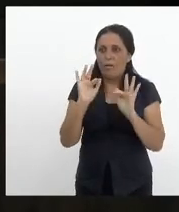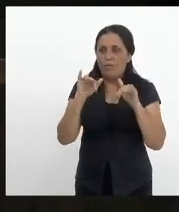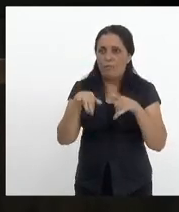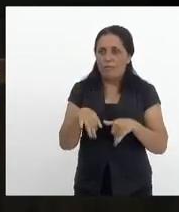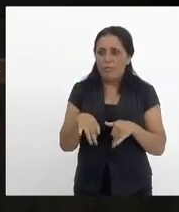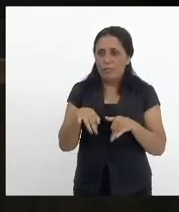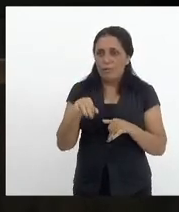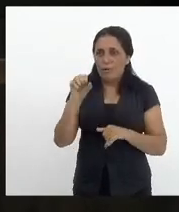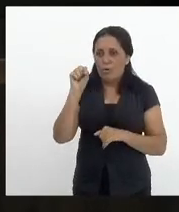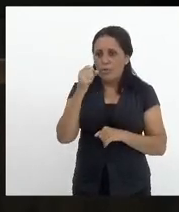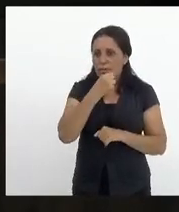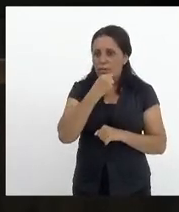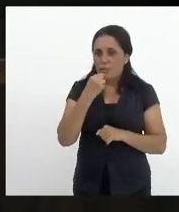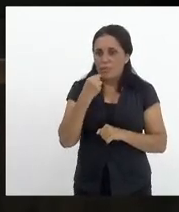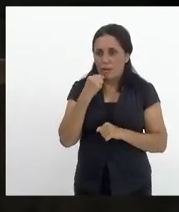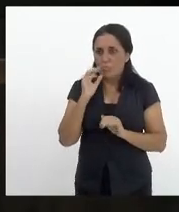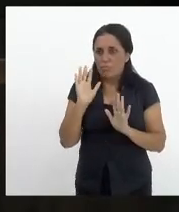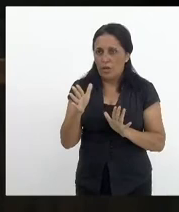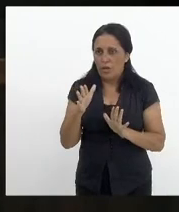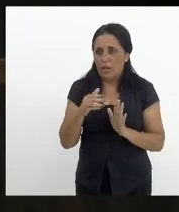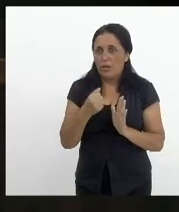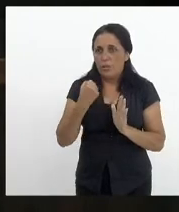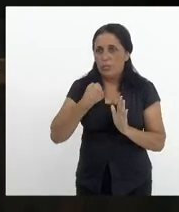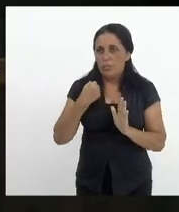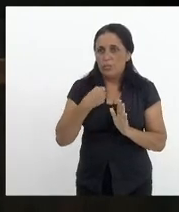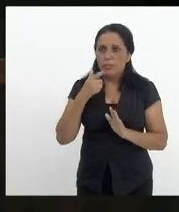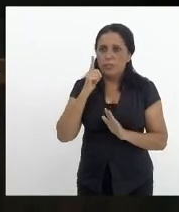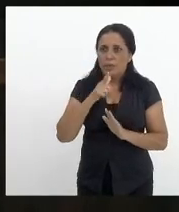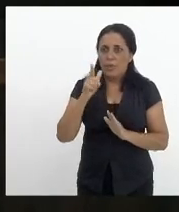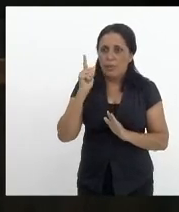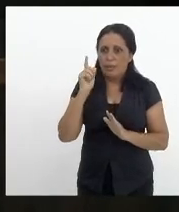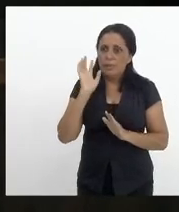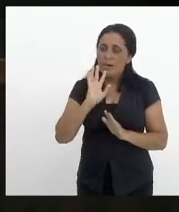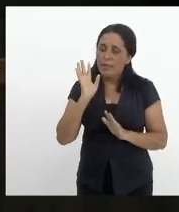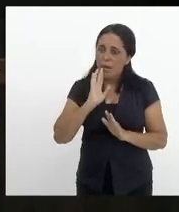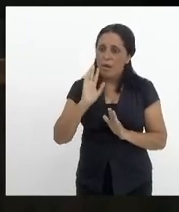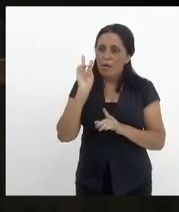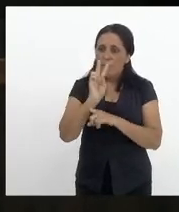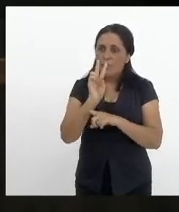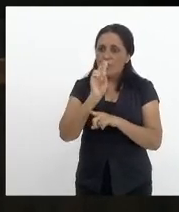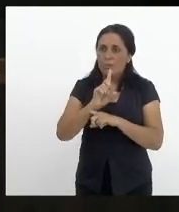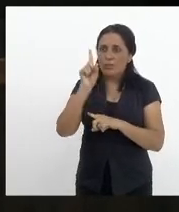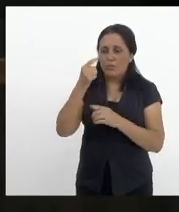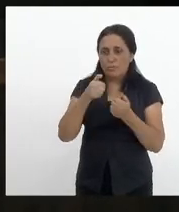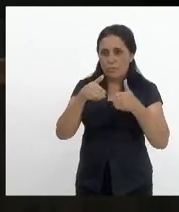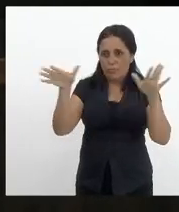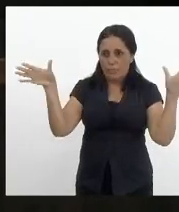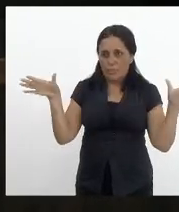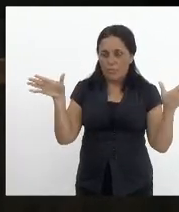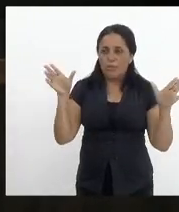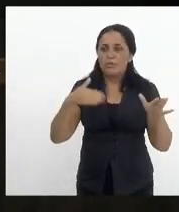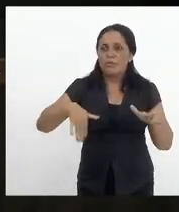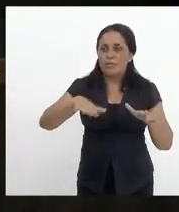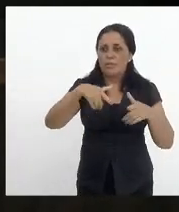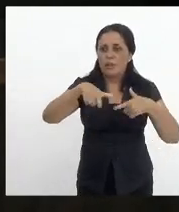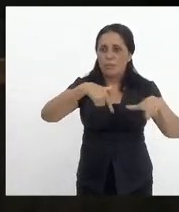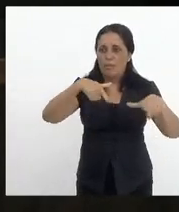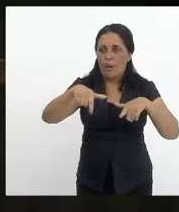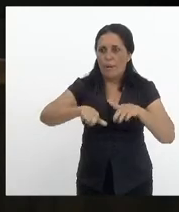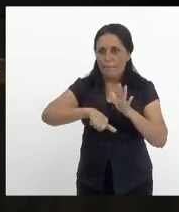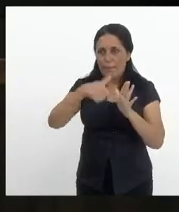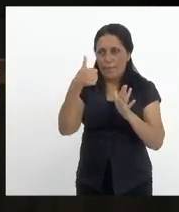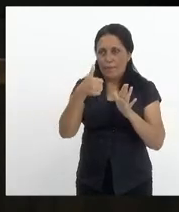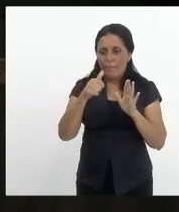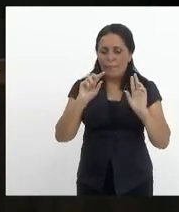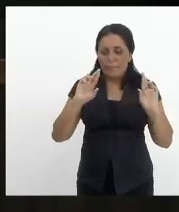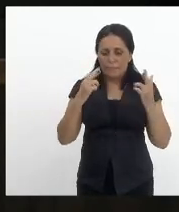ordinária do dia 8 de setembro. Havendo número legal sobre a proteção de Deus, iniciamos os nossos trabalhos. Está aberta primeira sessão extraordinária do dia 8 de